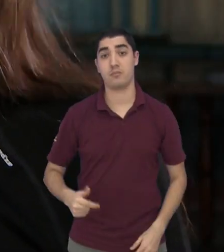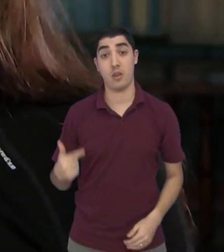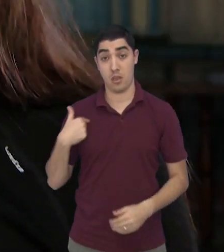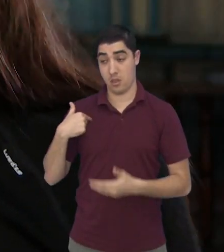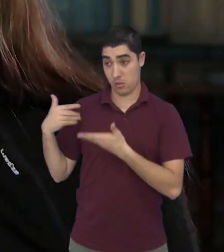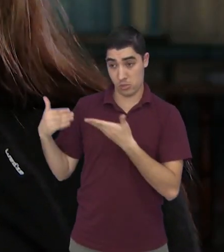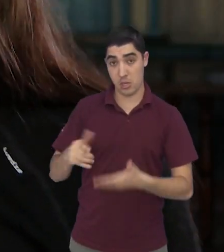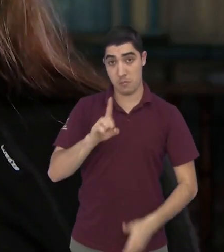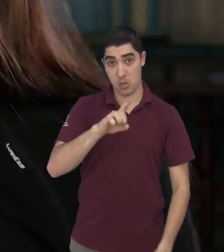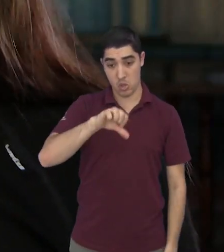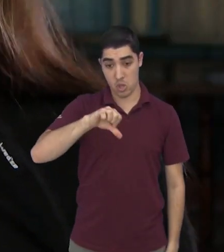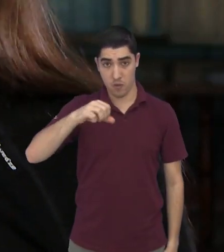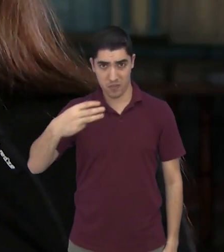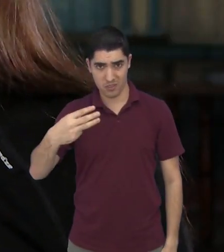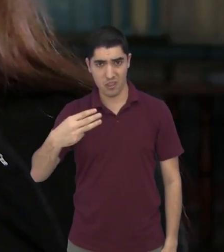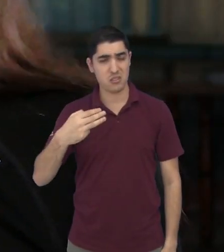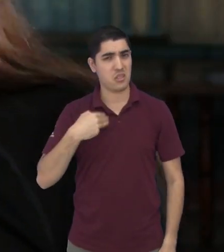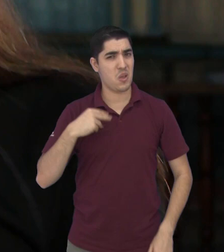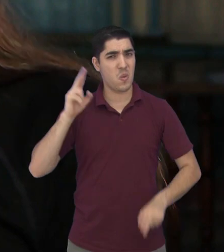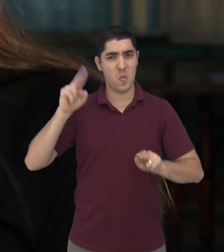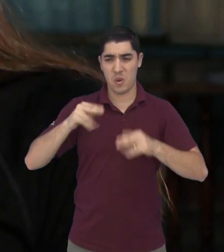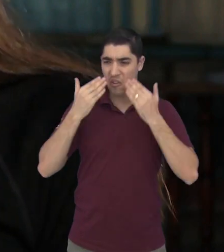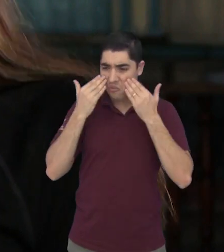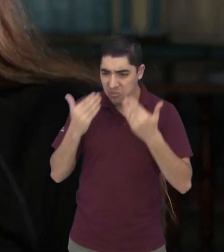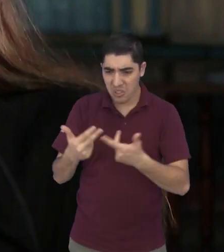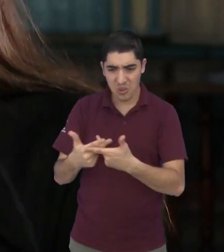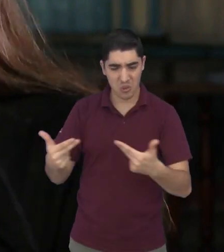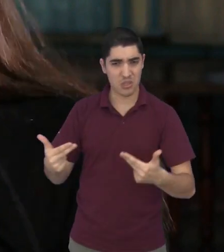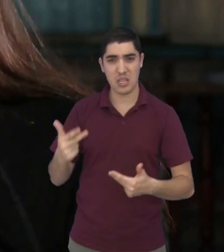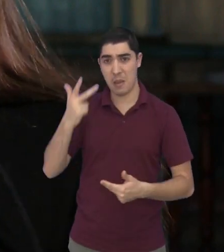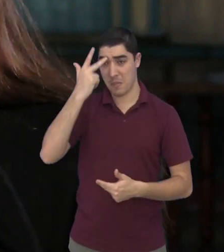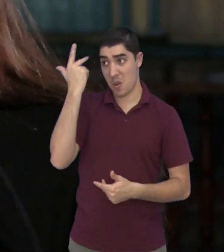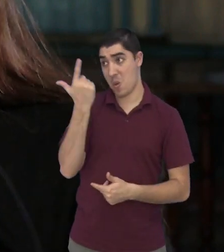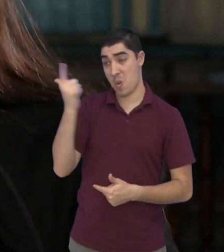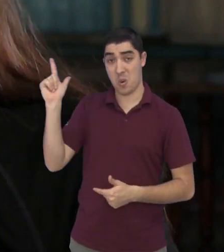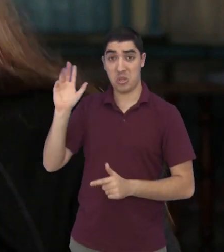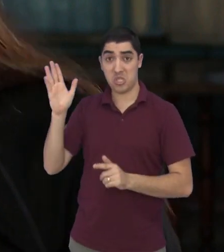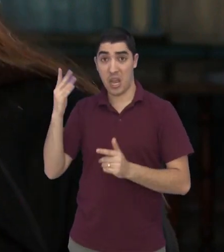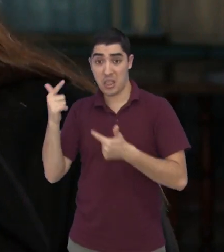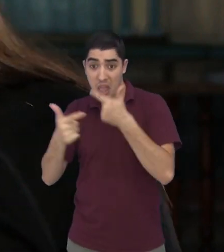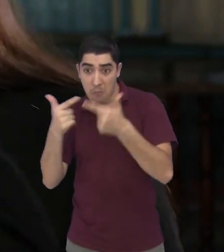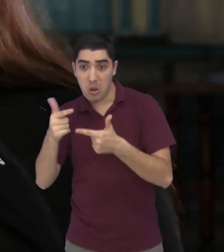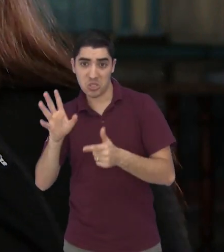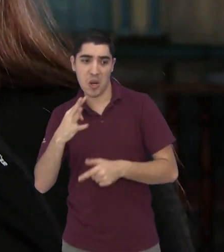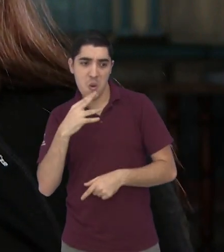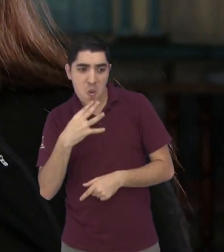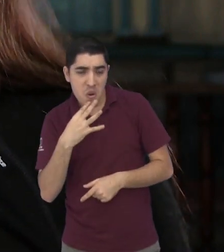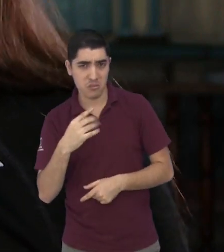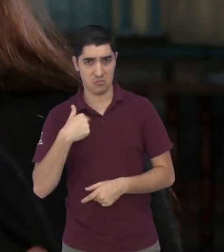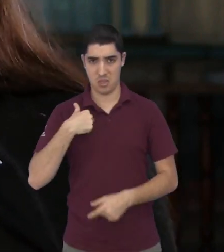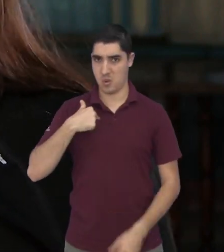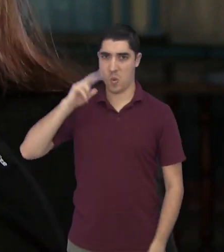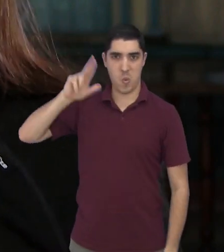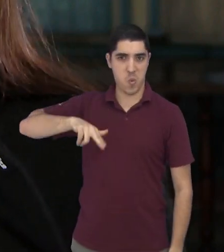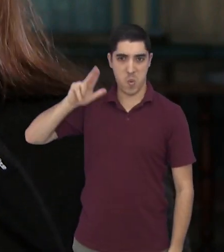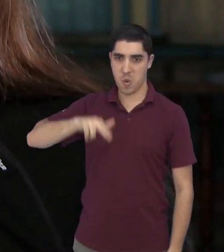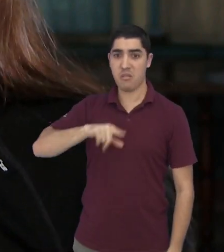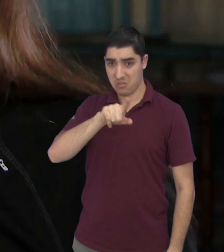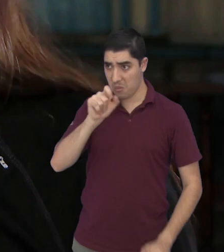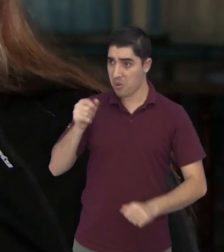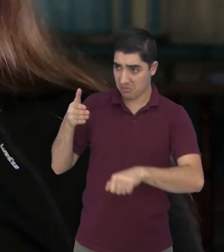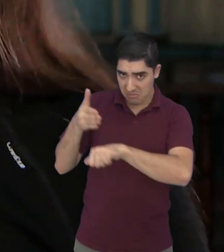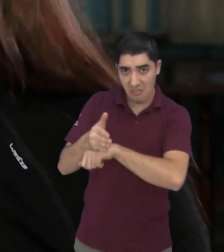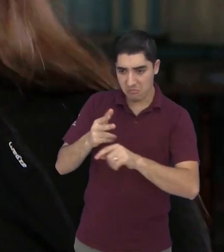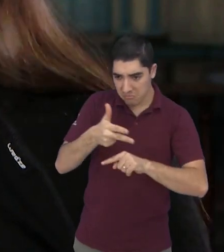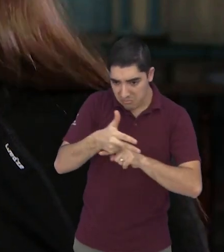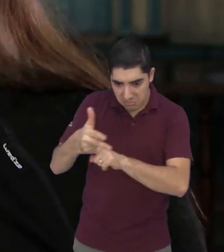93, eu nunca vi esse alçapão. Talvez alguém tenha trabalhado aqui antes, talvez tenha visto. Eu nunca vi. Vocês podem até entrar lá para fazer a